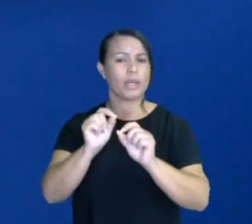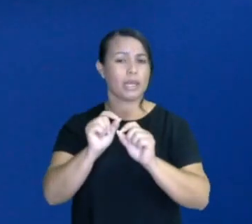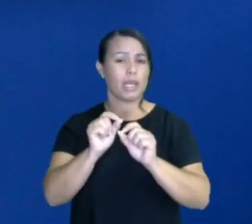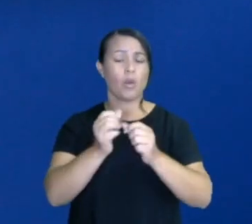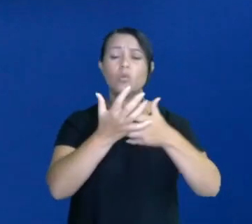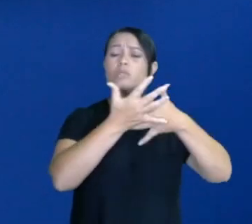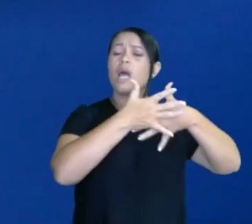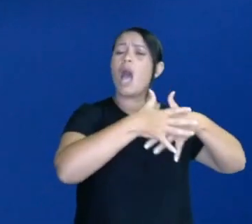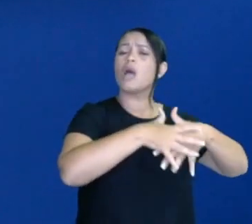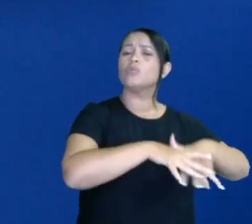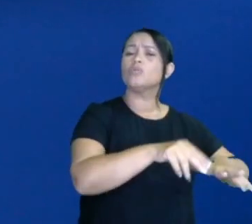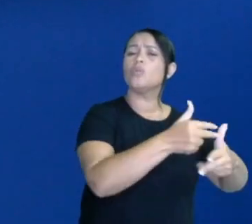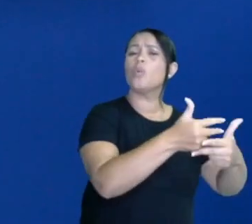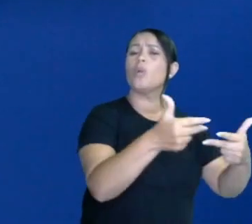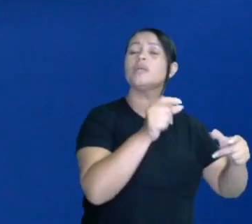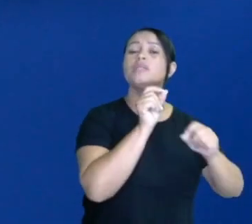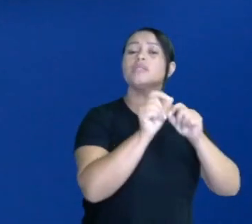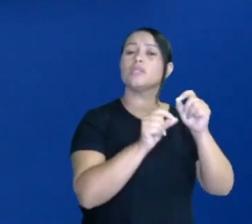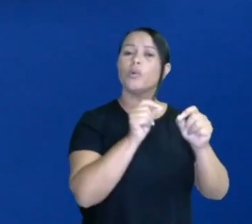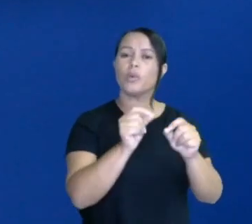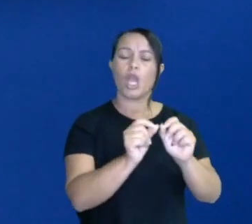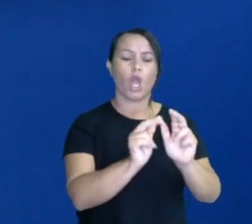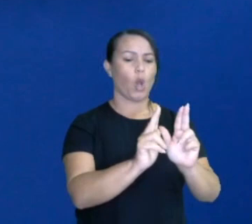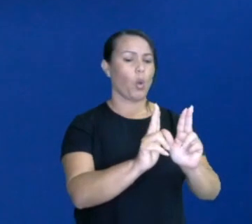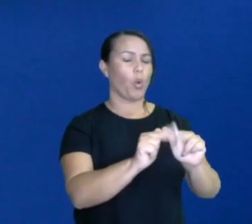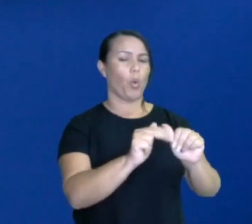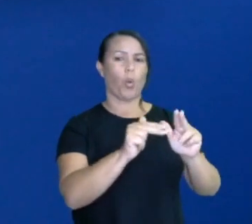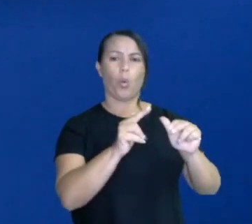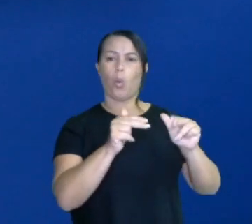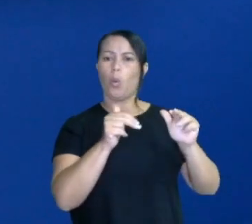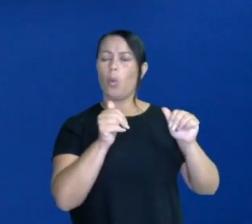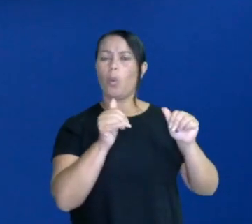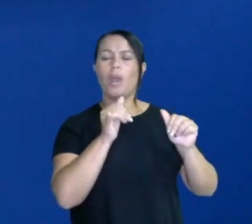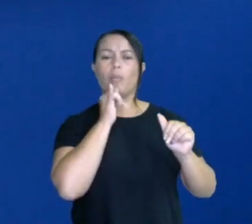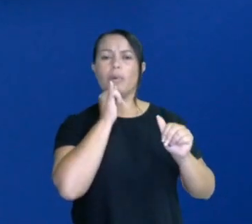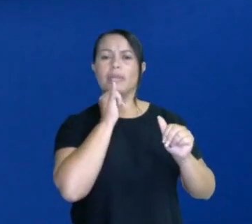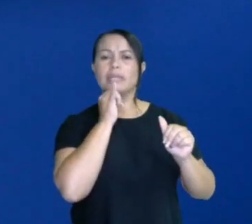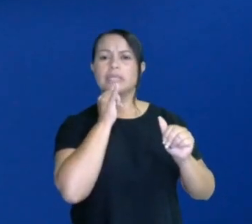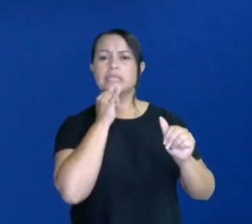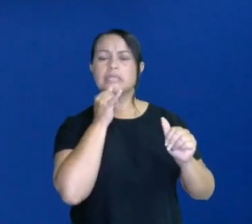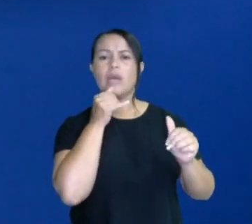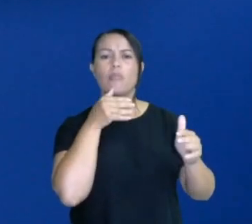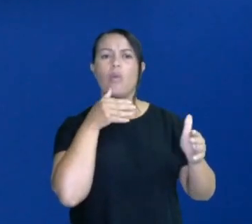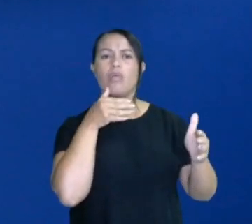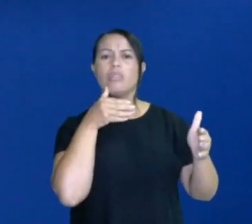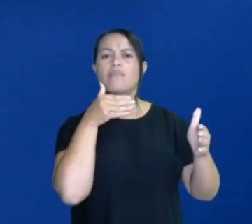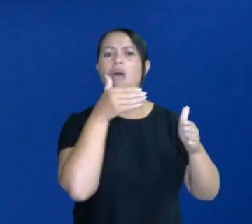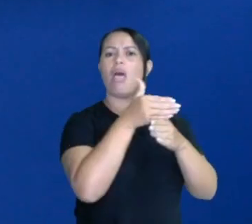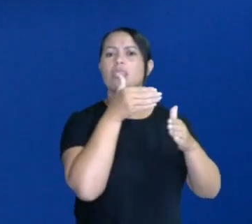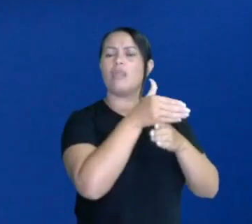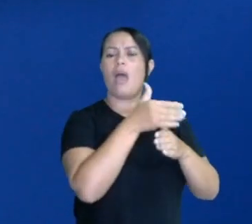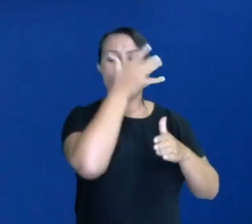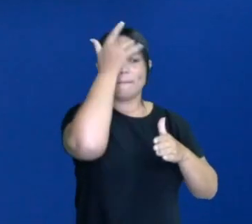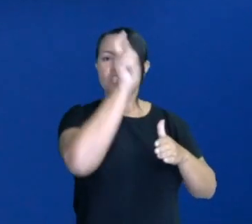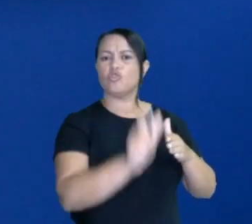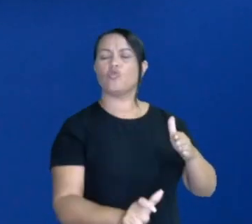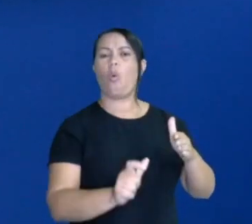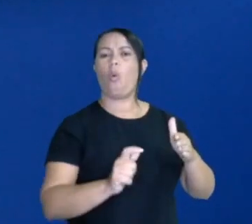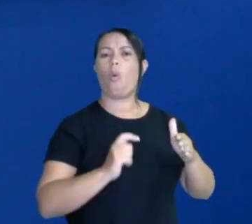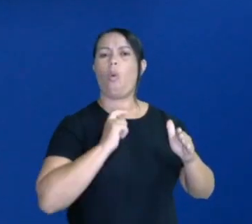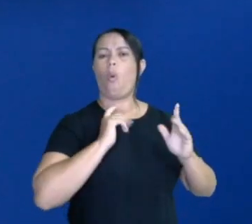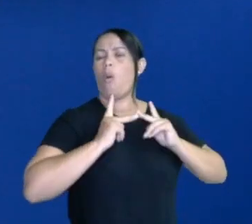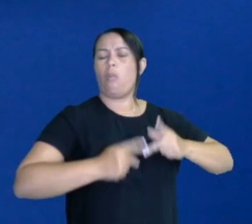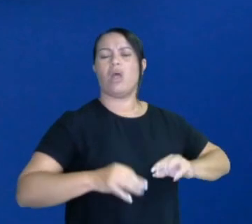elementos naturais são aqueles quais nunca sofreram interferência humana. Então, eles são